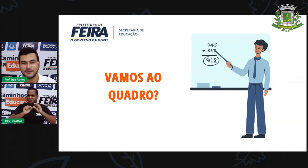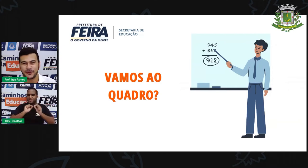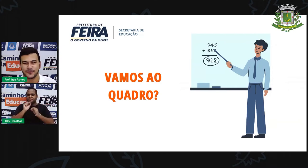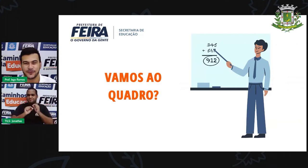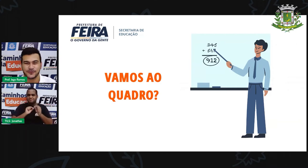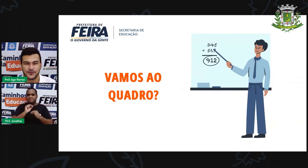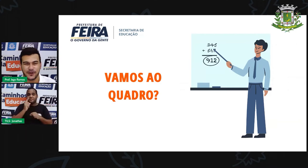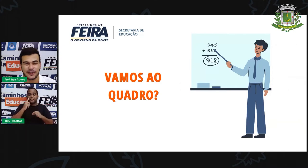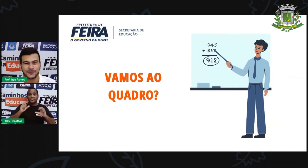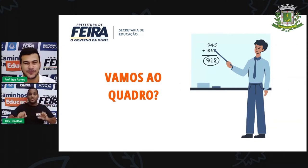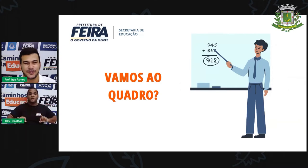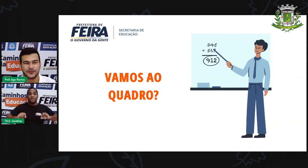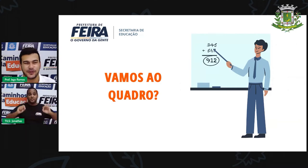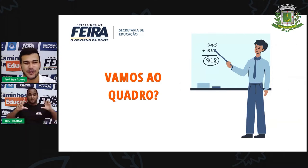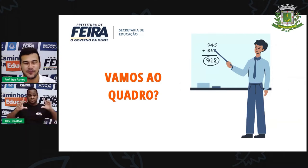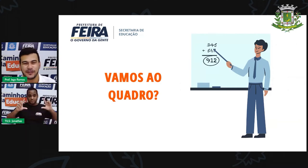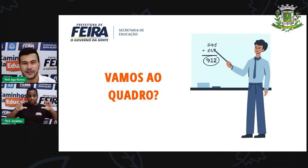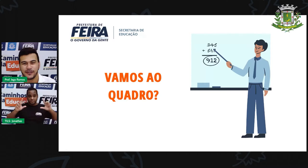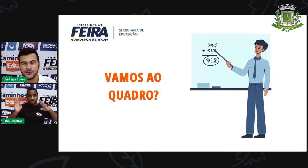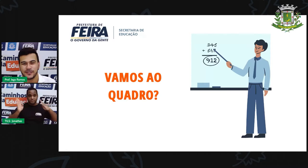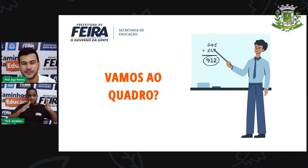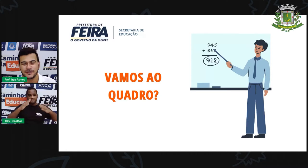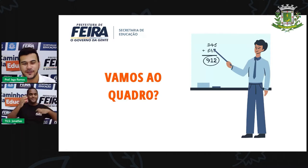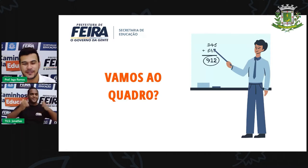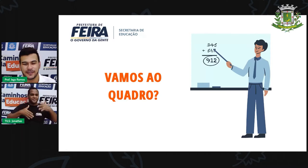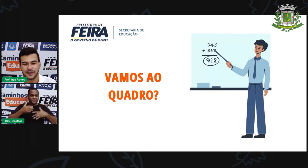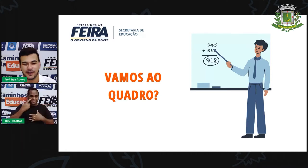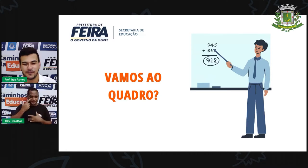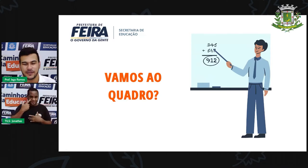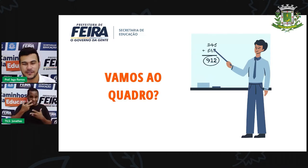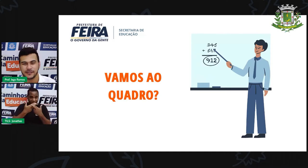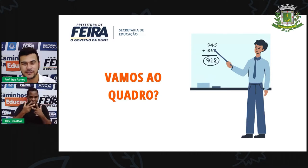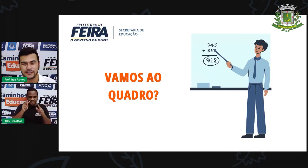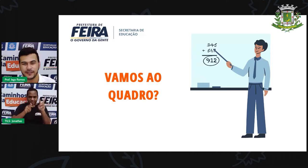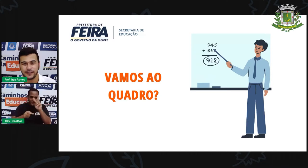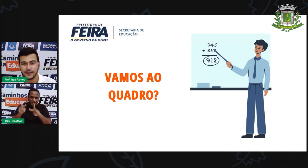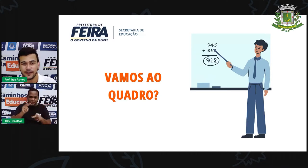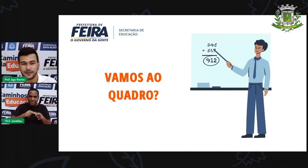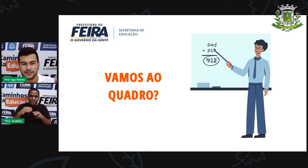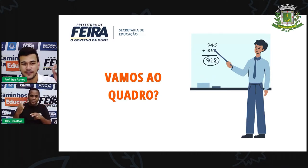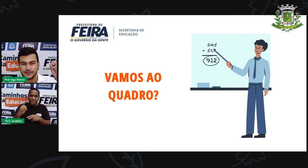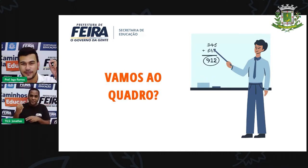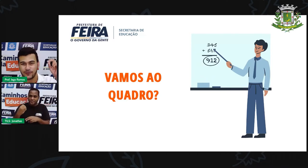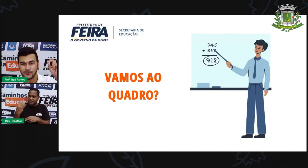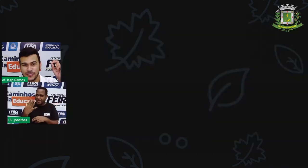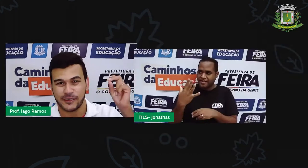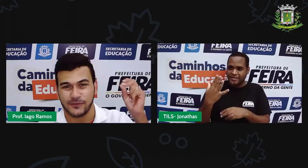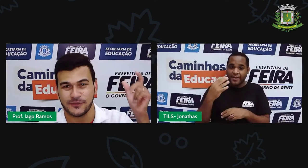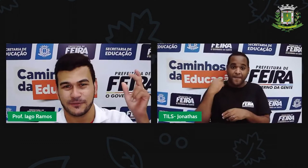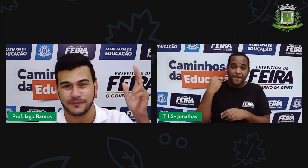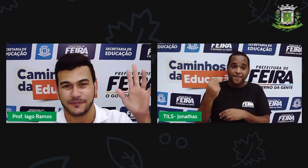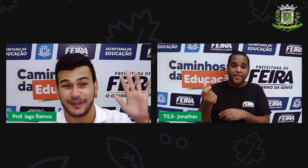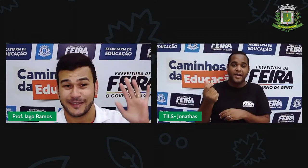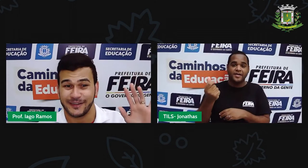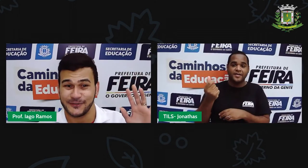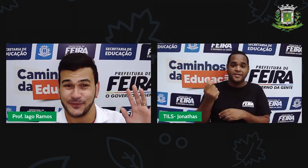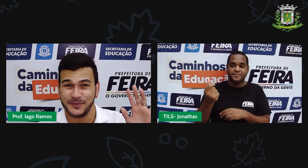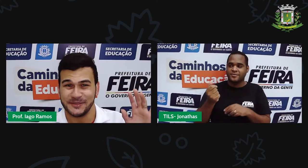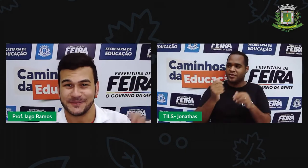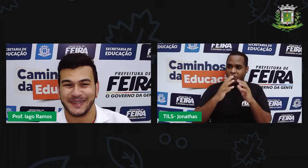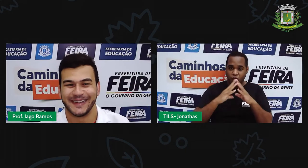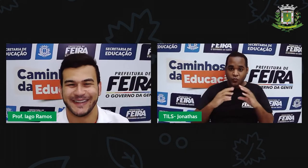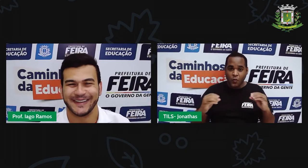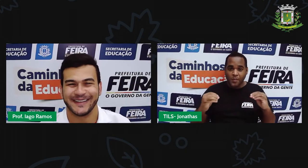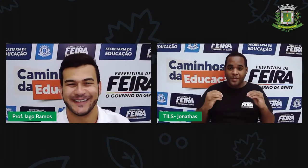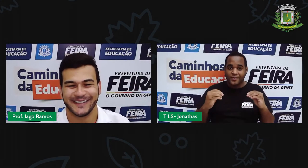tela, para o nosso quadro virtual, onde a gente faz aquela mágicasinha de estalar os dedos, a tela